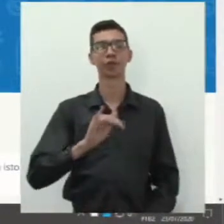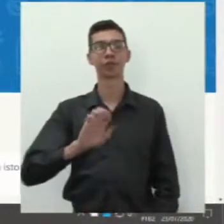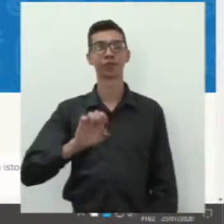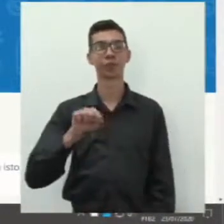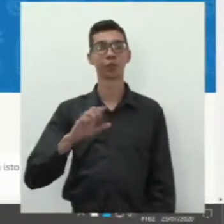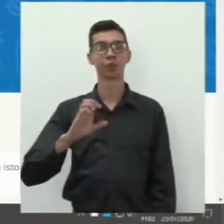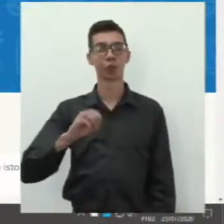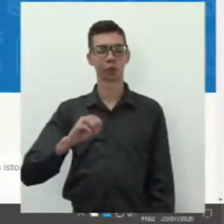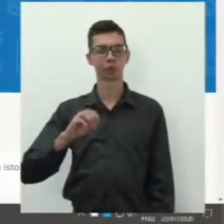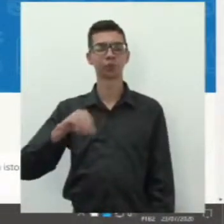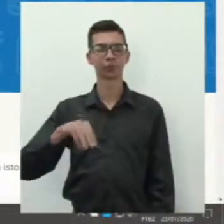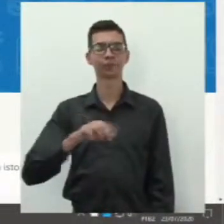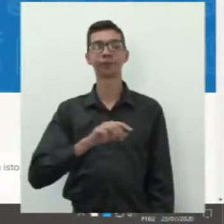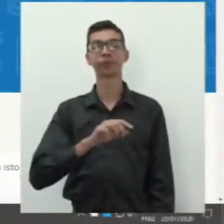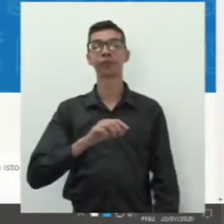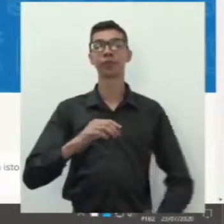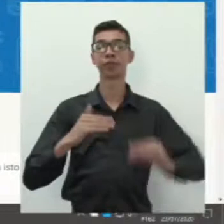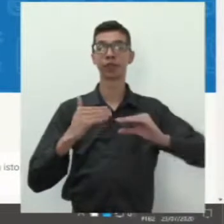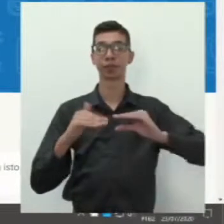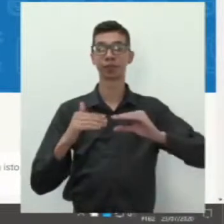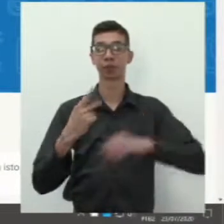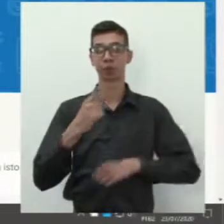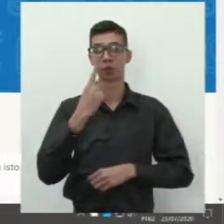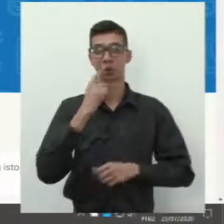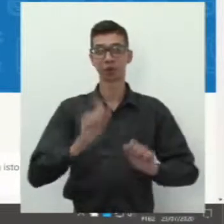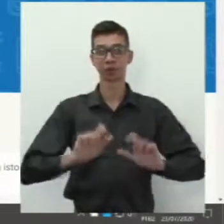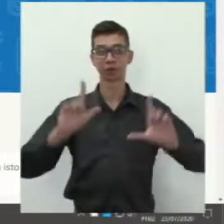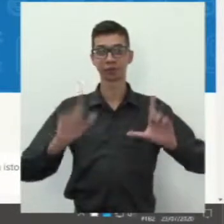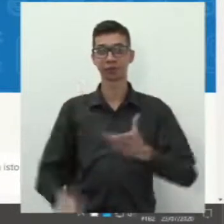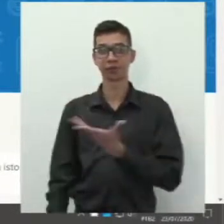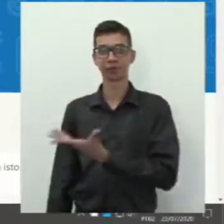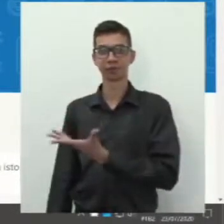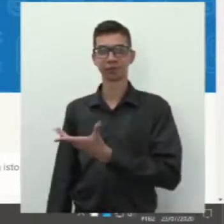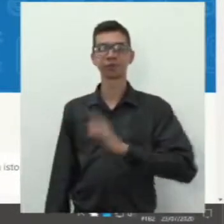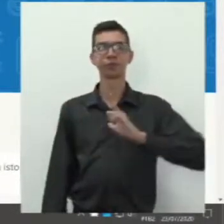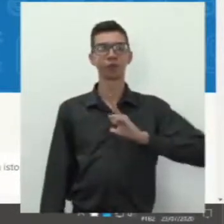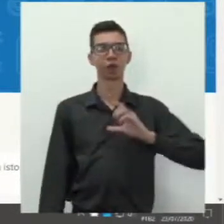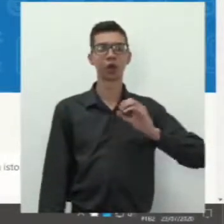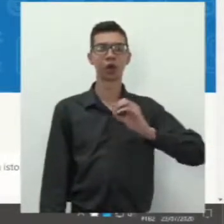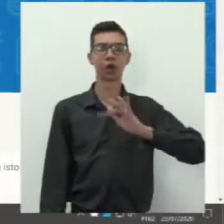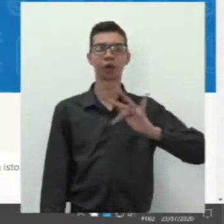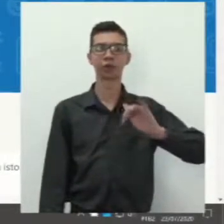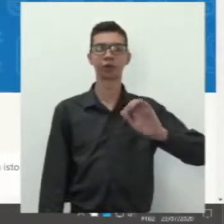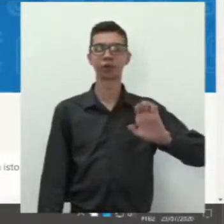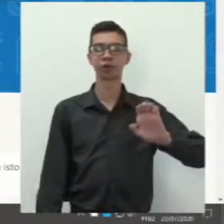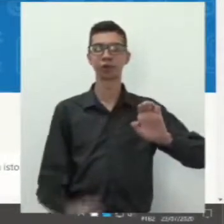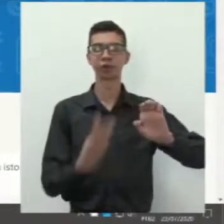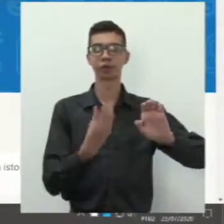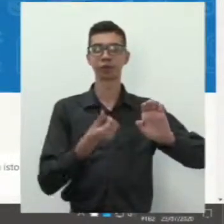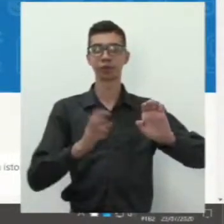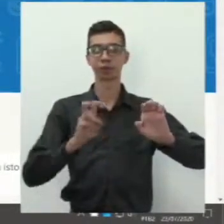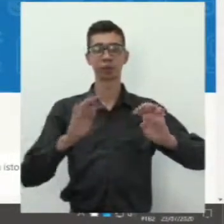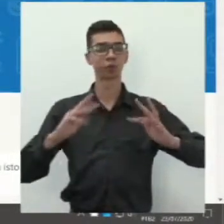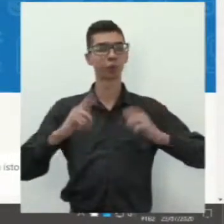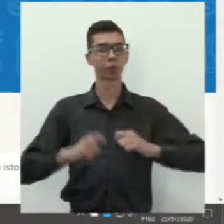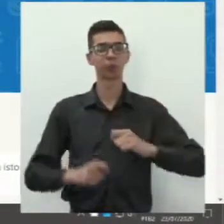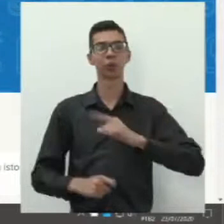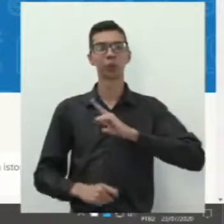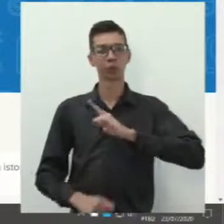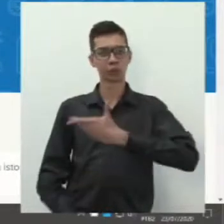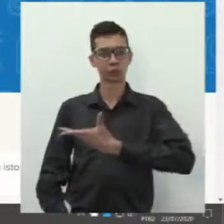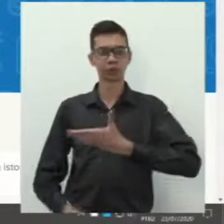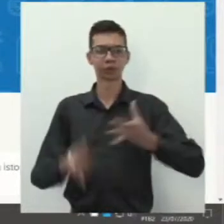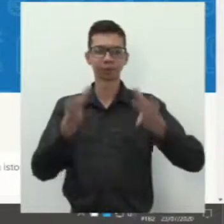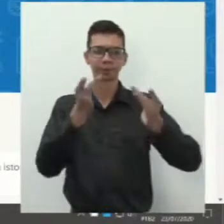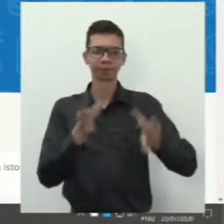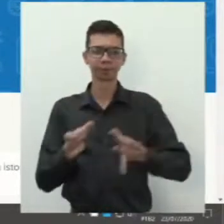senha, e aí você vai chegar nessa tela aqui. Então, nessa tela você vai ter o Office 365, né, todas as aplicações dele, e você vai ter esse botão